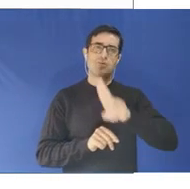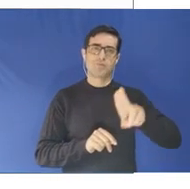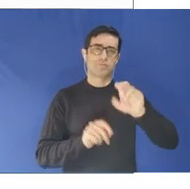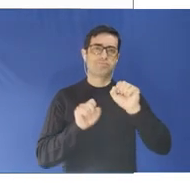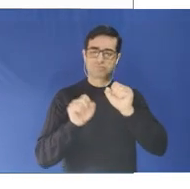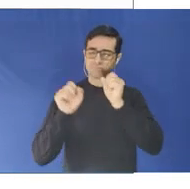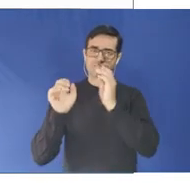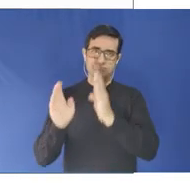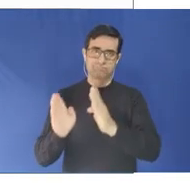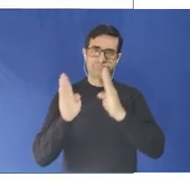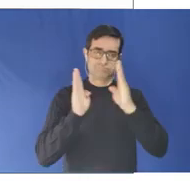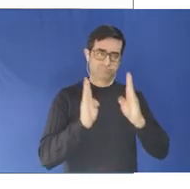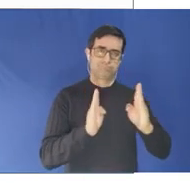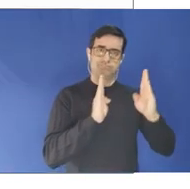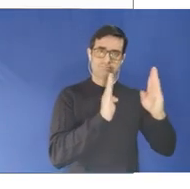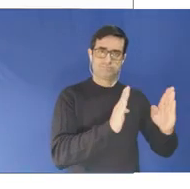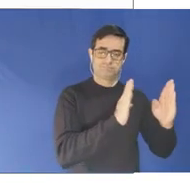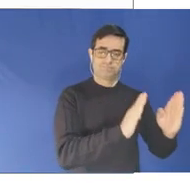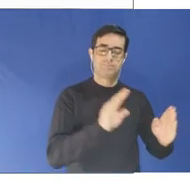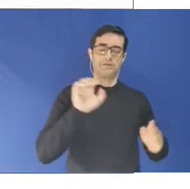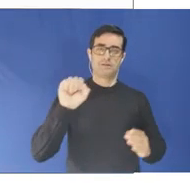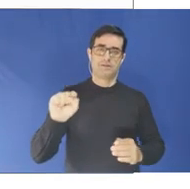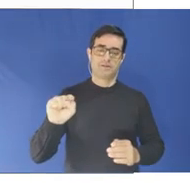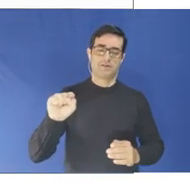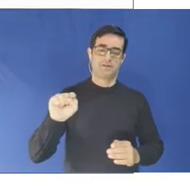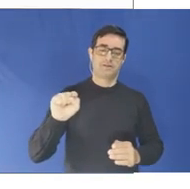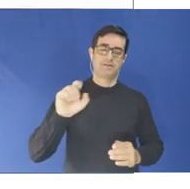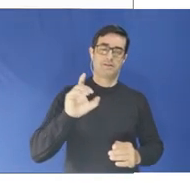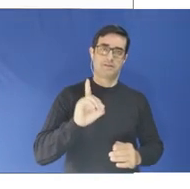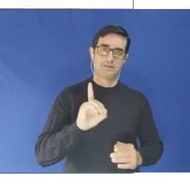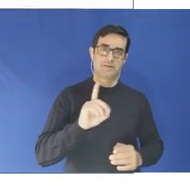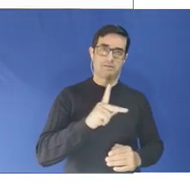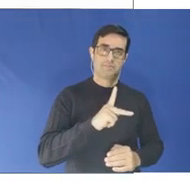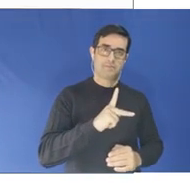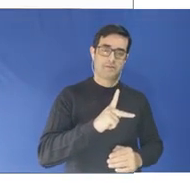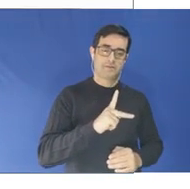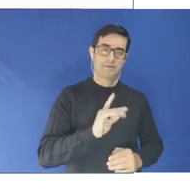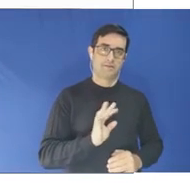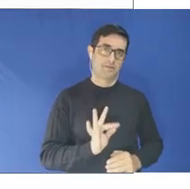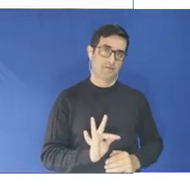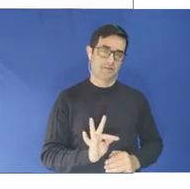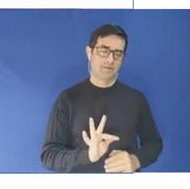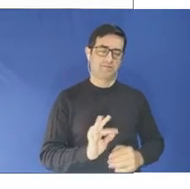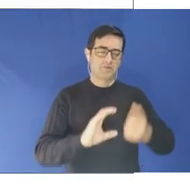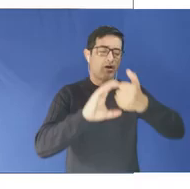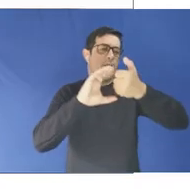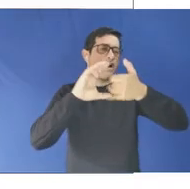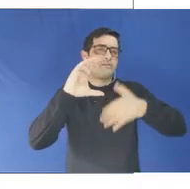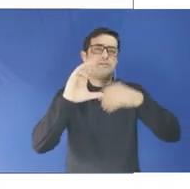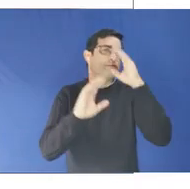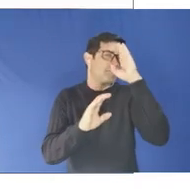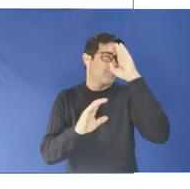pode ser separada em blocos, sendo eles os blocos S, P, D e F, qual a